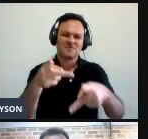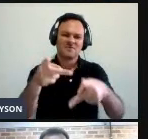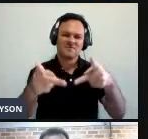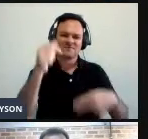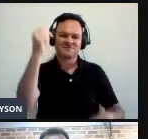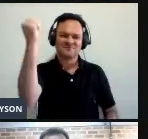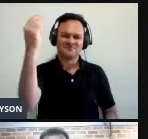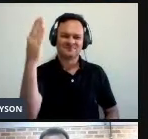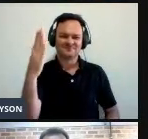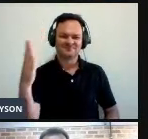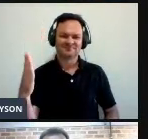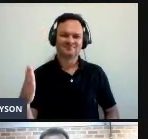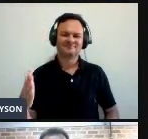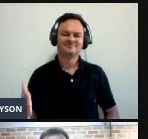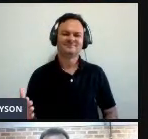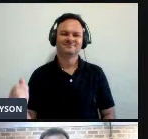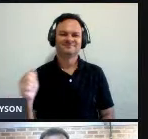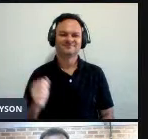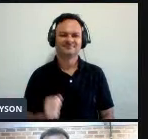Música